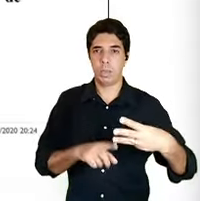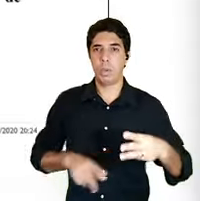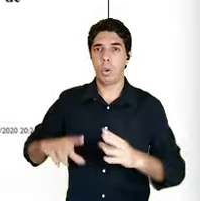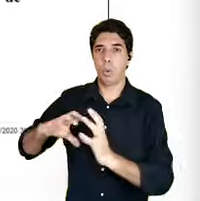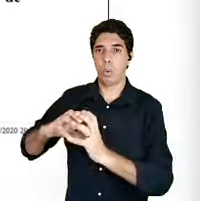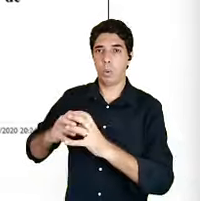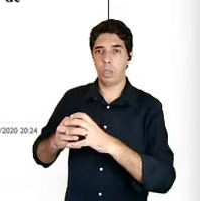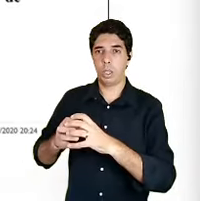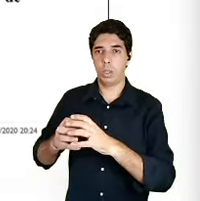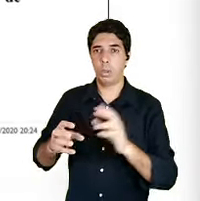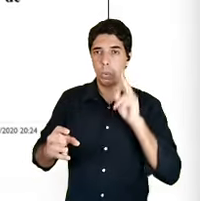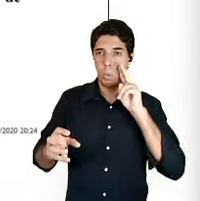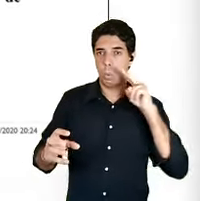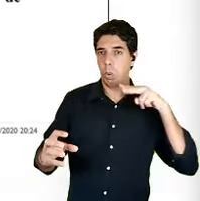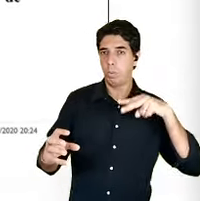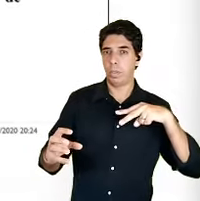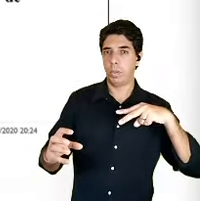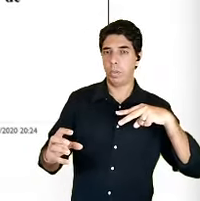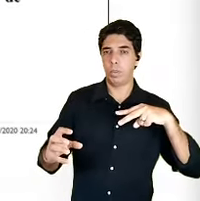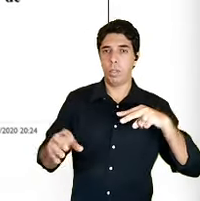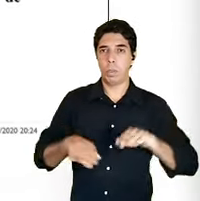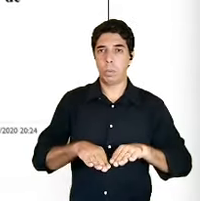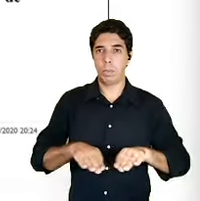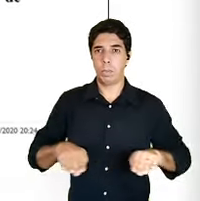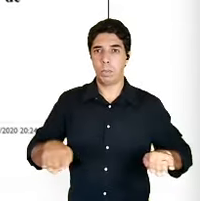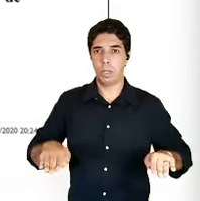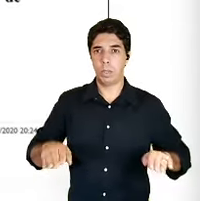o observador e o plano de projeção.